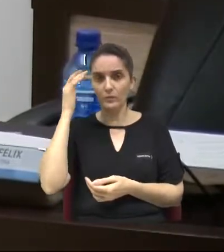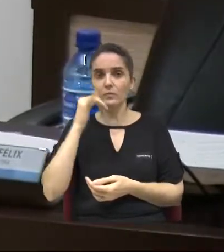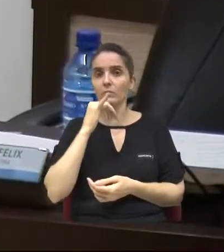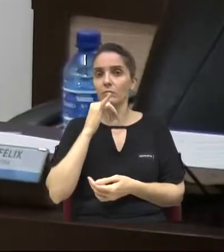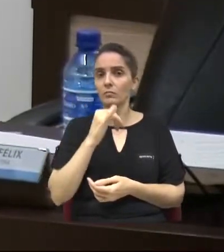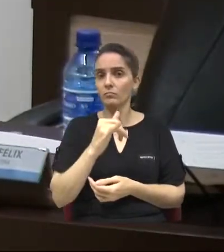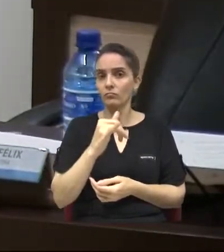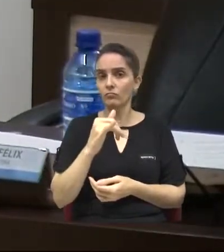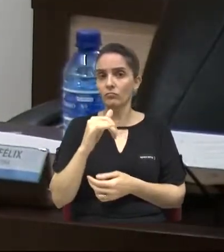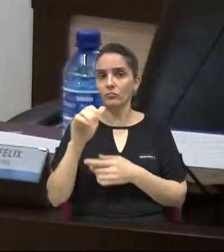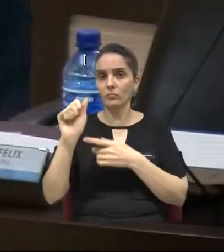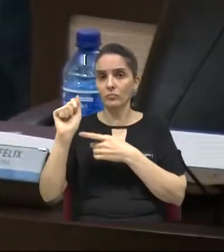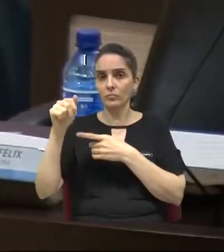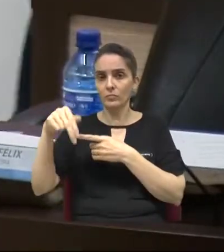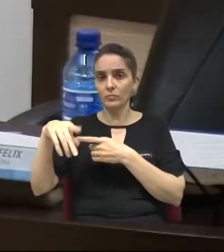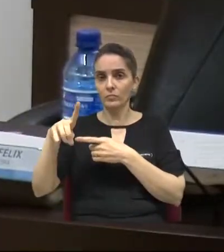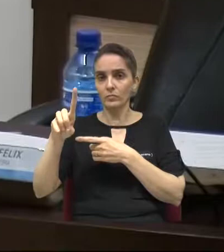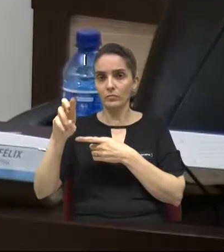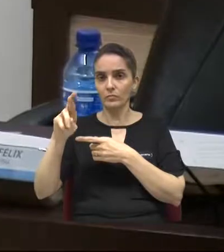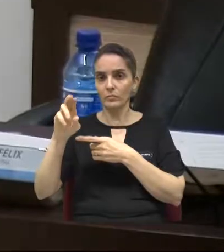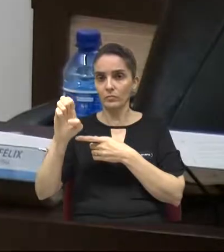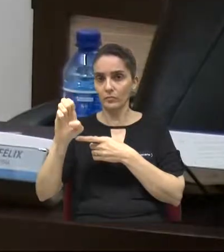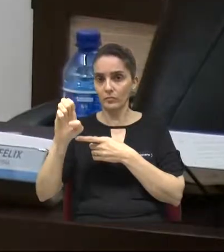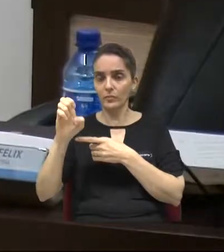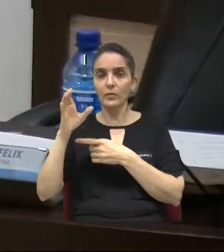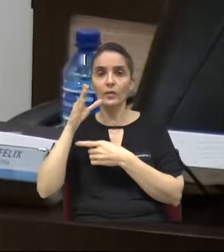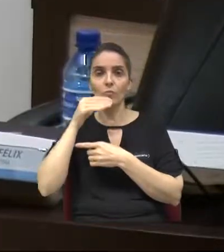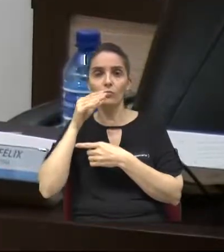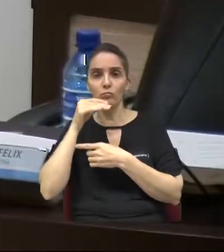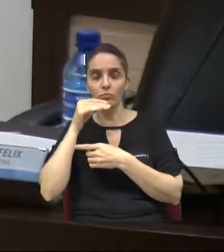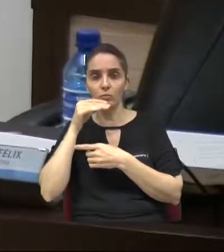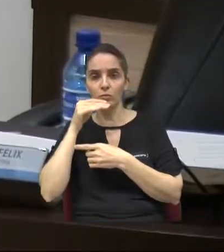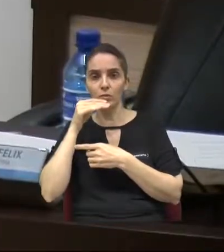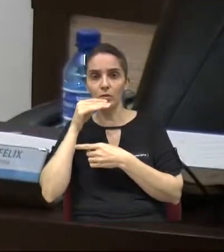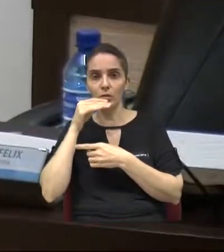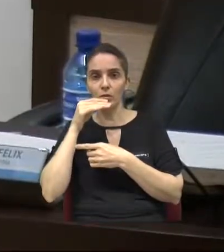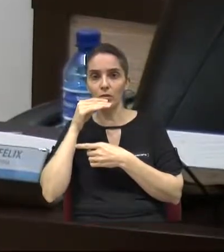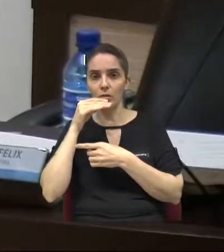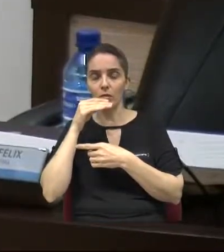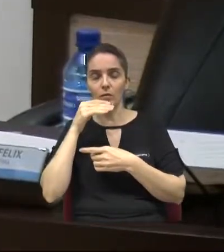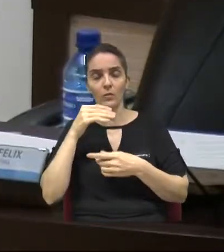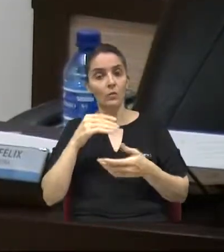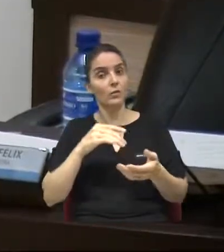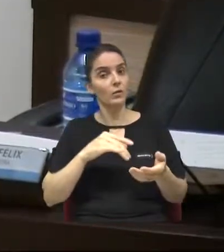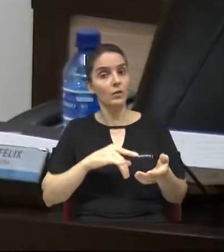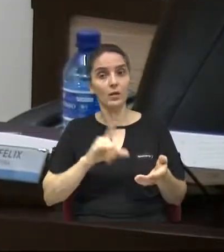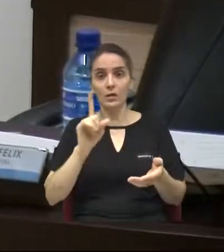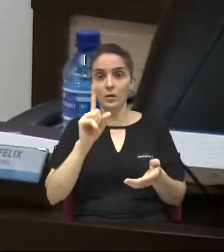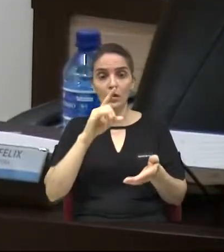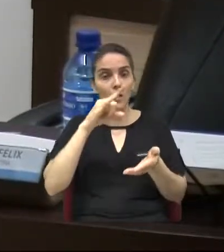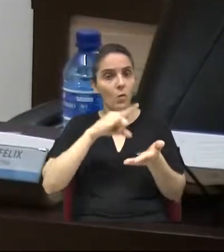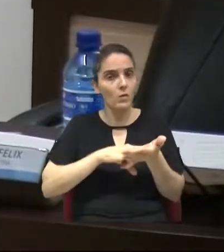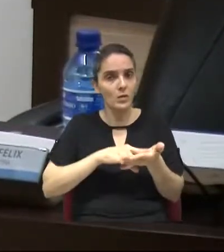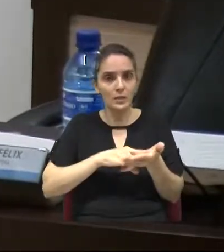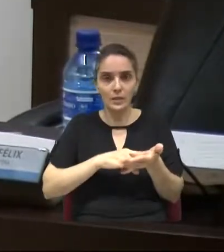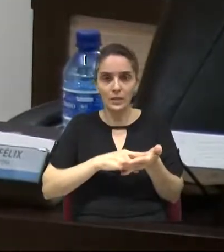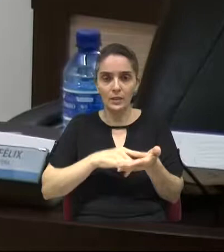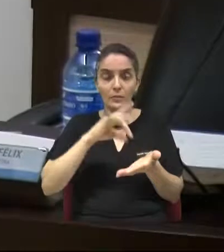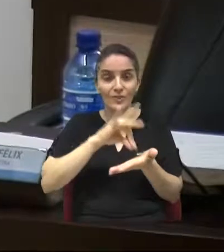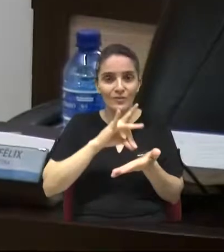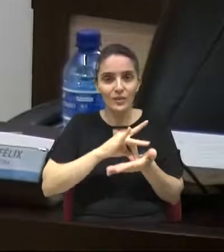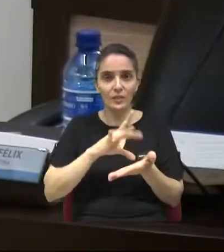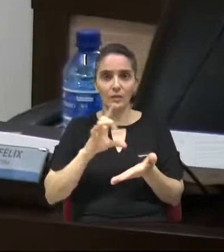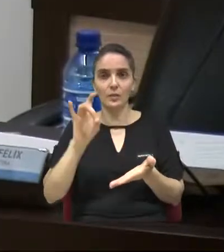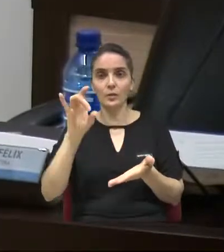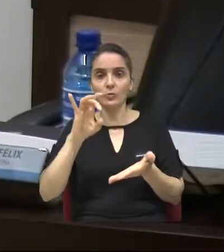um servidor comissionado. Eu preciso registrar que, se houver algum tipo